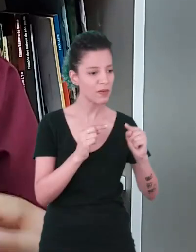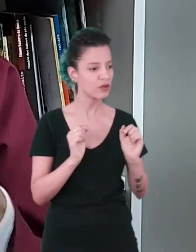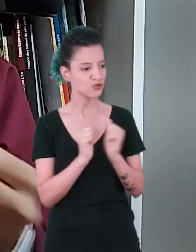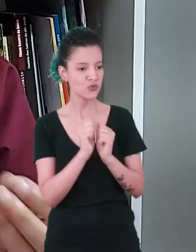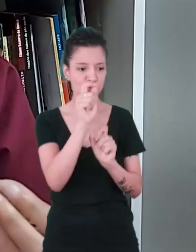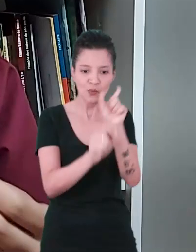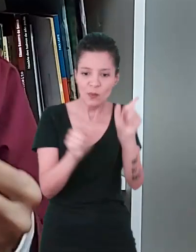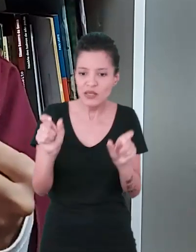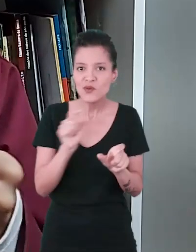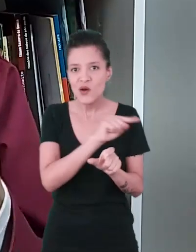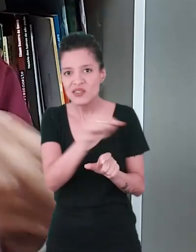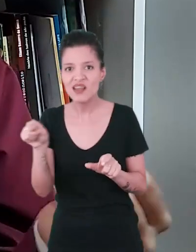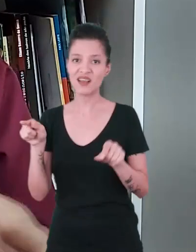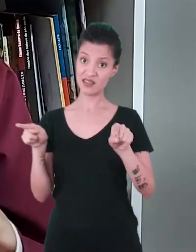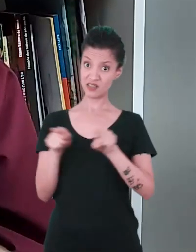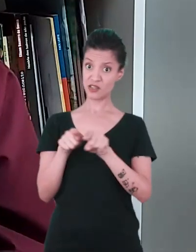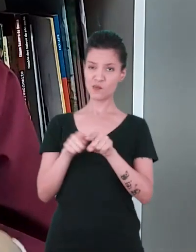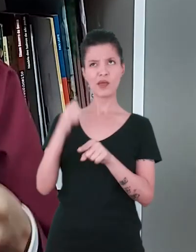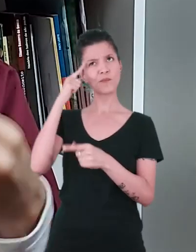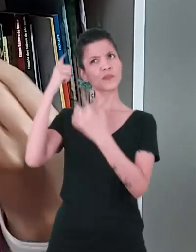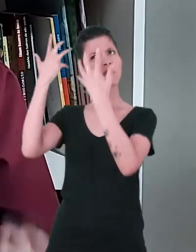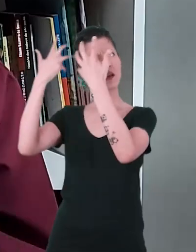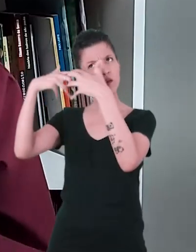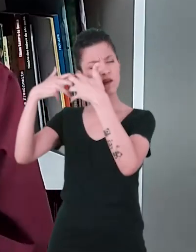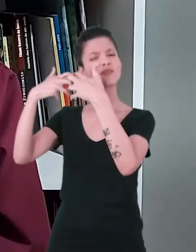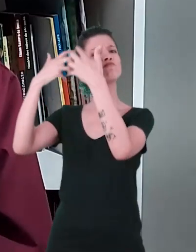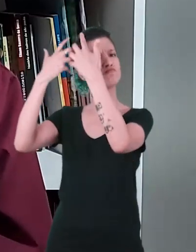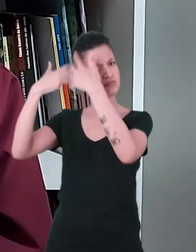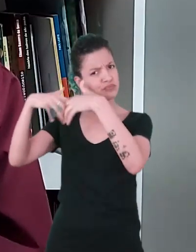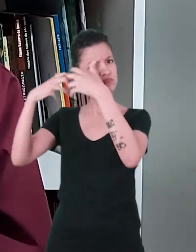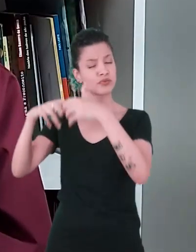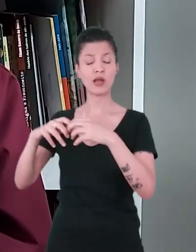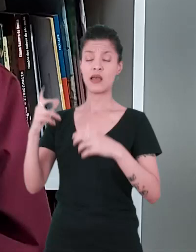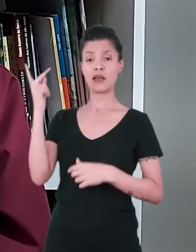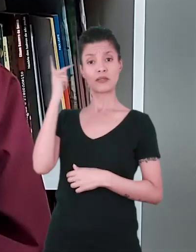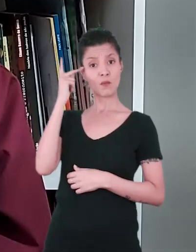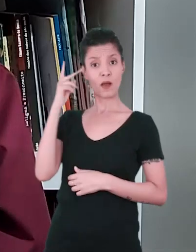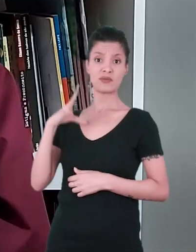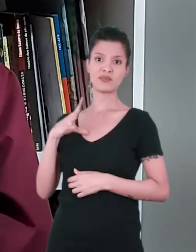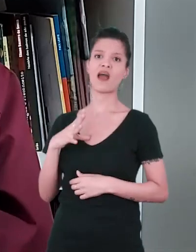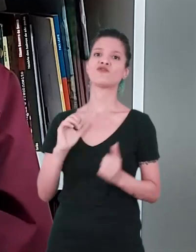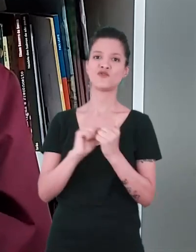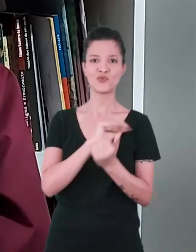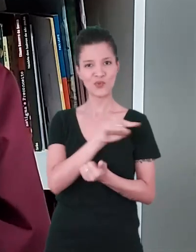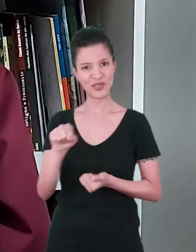E estruturar uma reflexão um pouco maior sobre a nossa cidade através deles também.